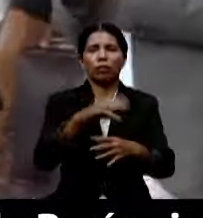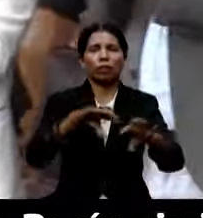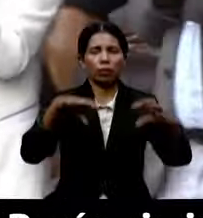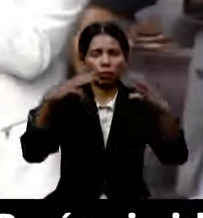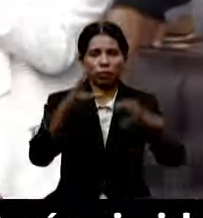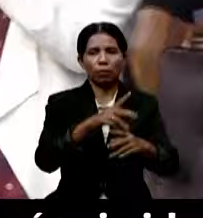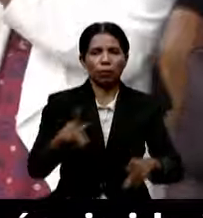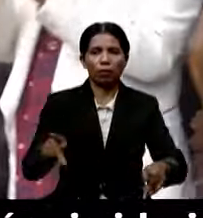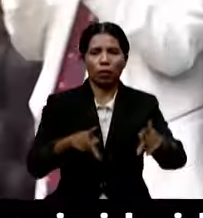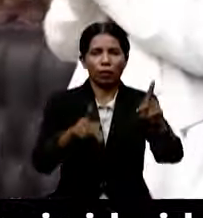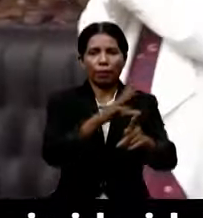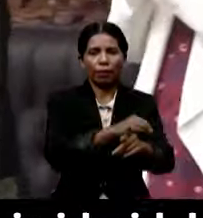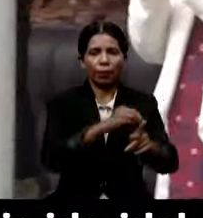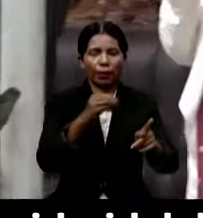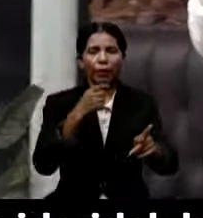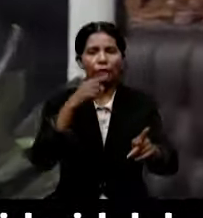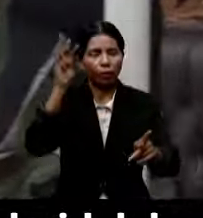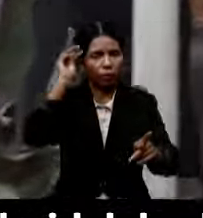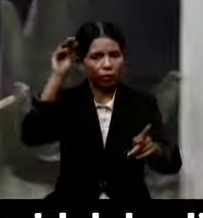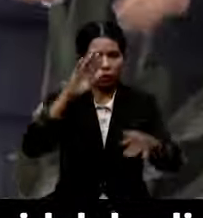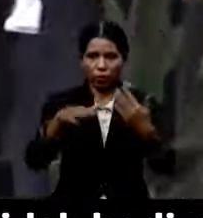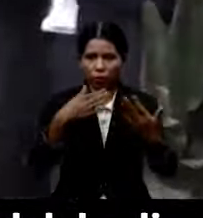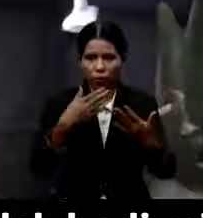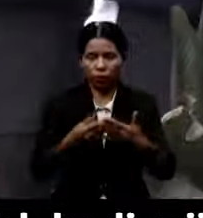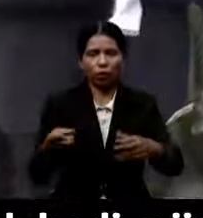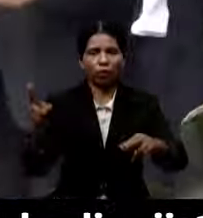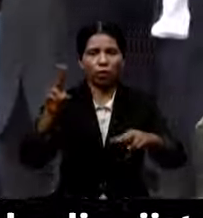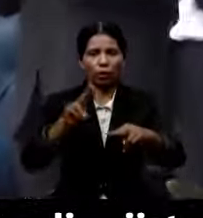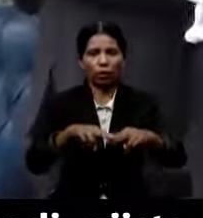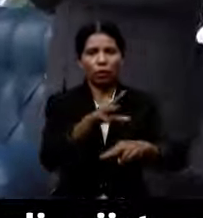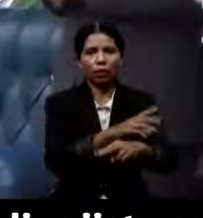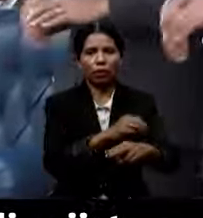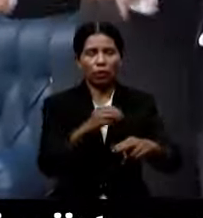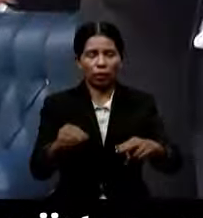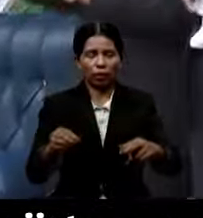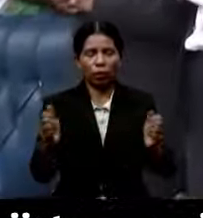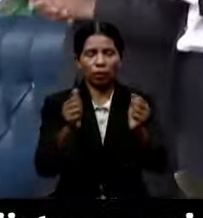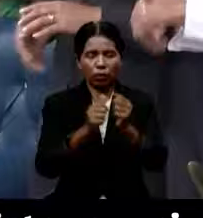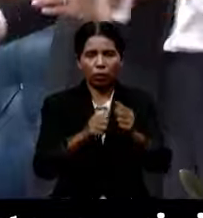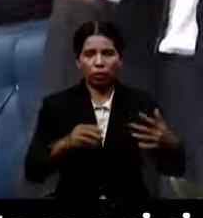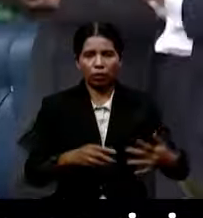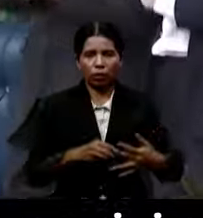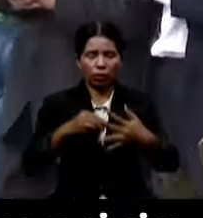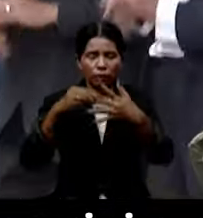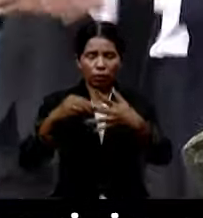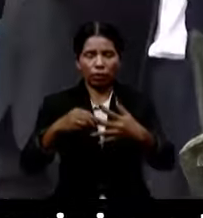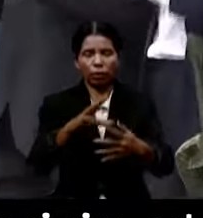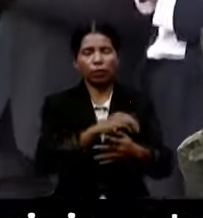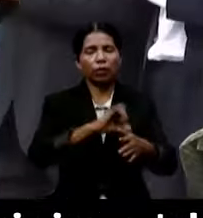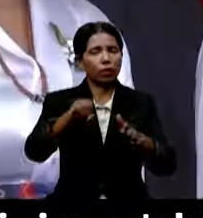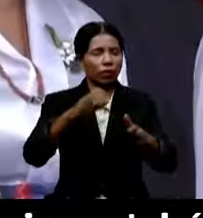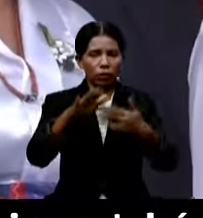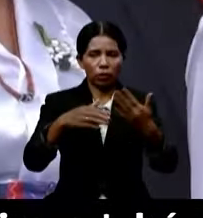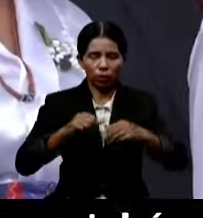de Função Pública, descobre tendência ministério siraniano, aumenta regime profissional, o regime especial, enquanto o regime geral